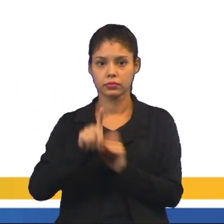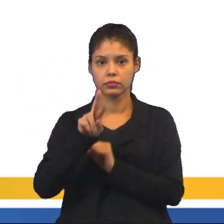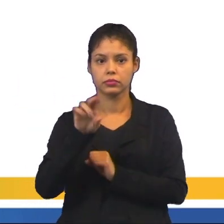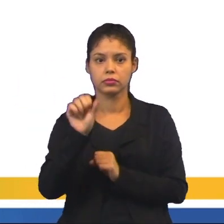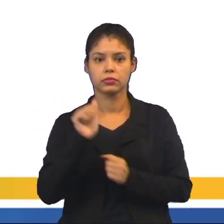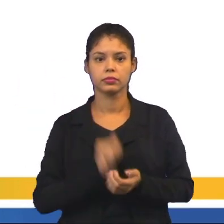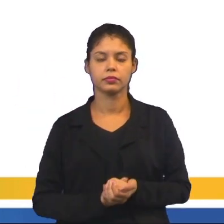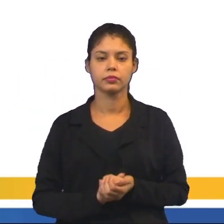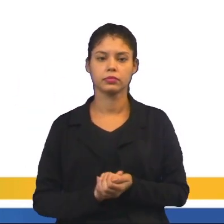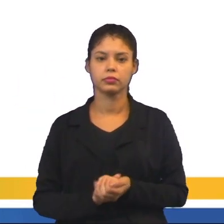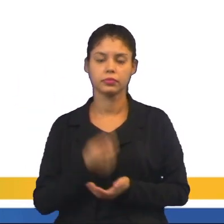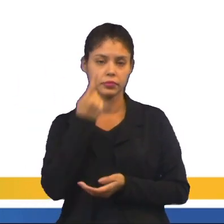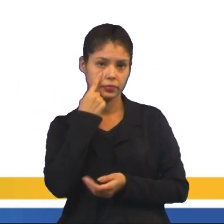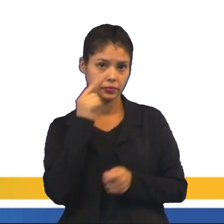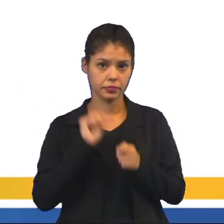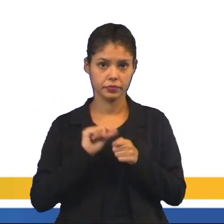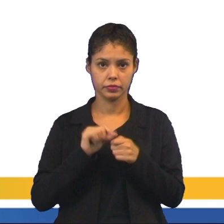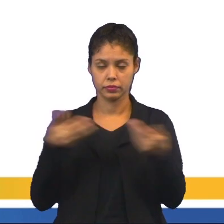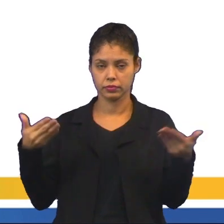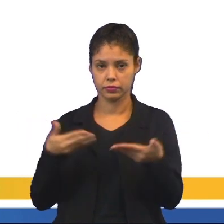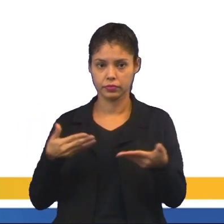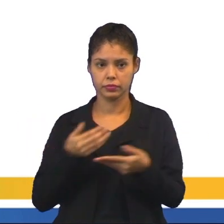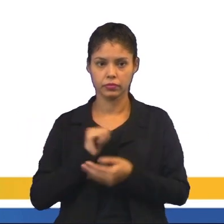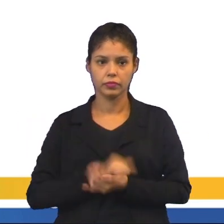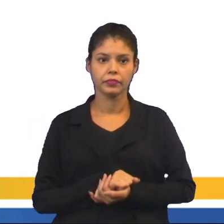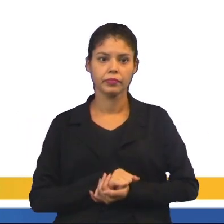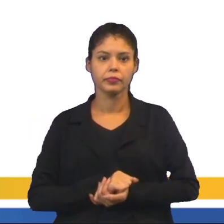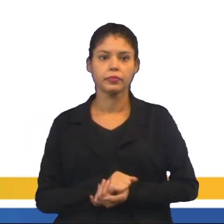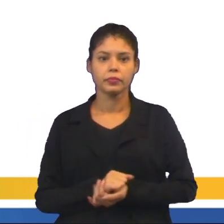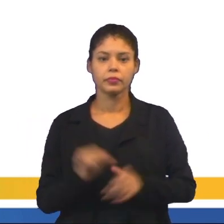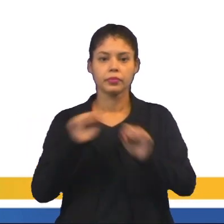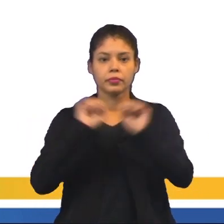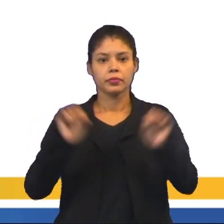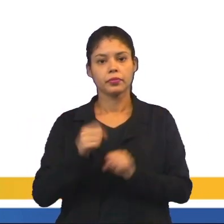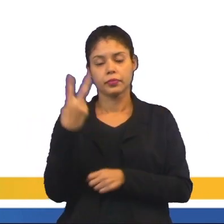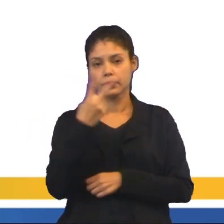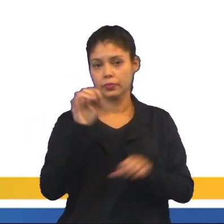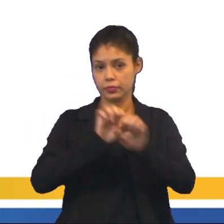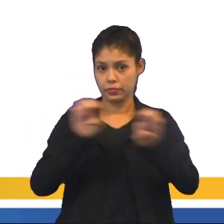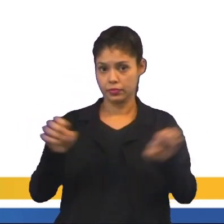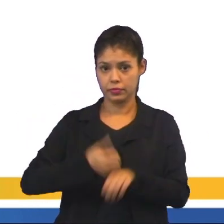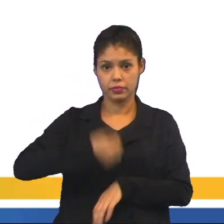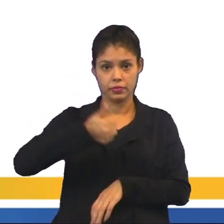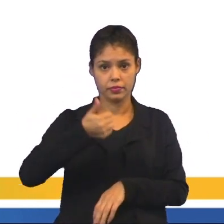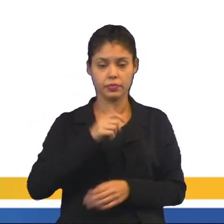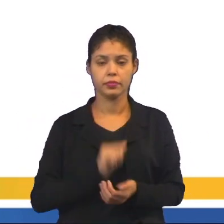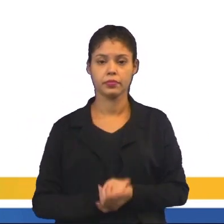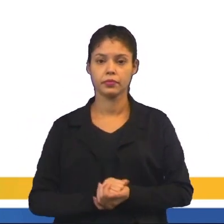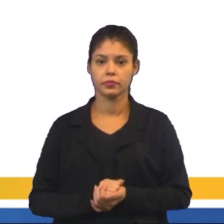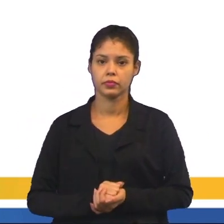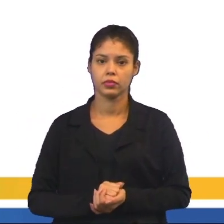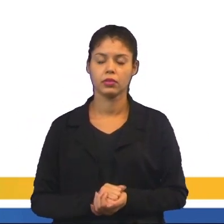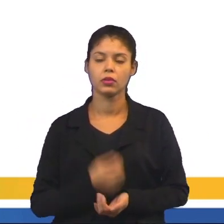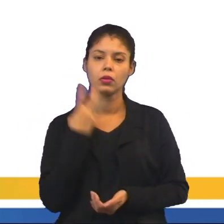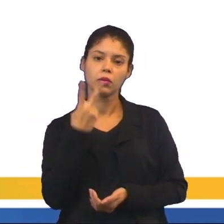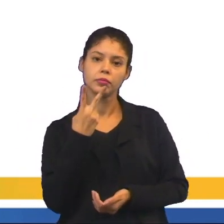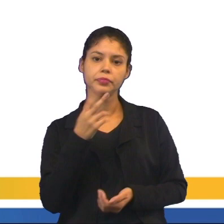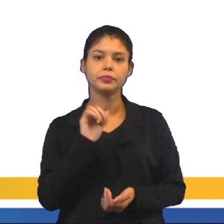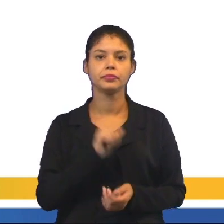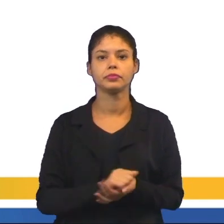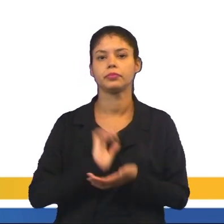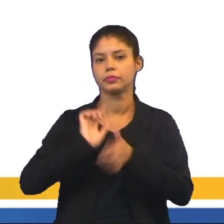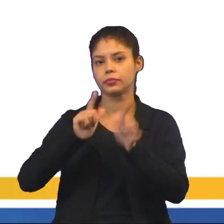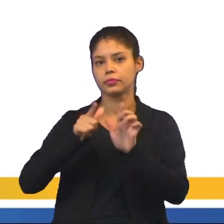sistemas lineares. É o que a gente vai falar sobre isso. Sistemas lineares com duas equações do primeiro grau e